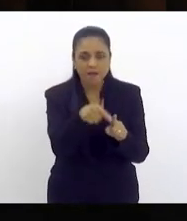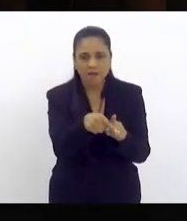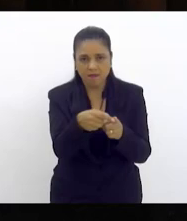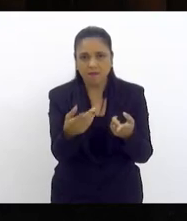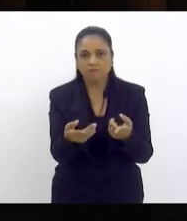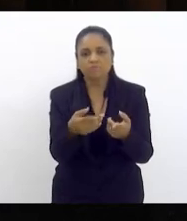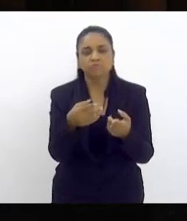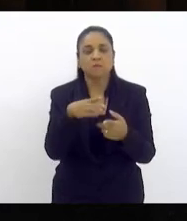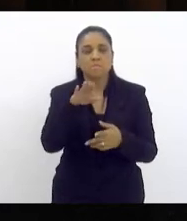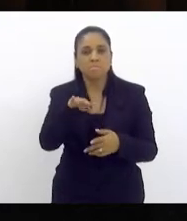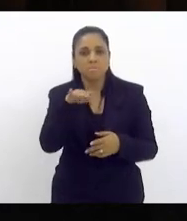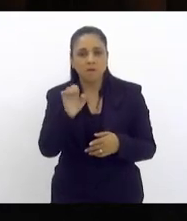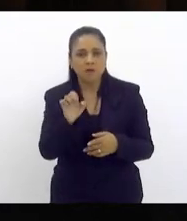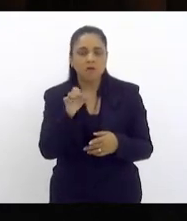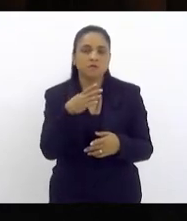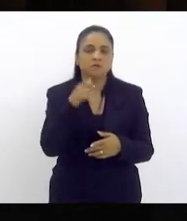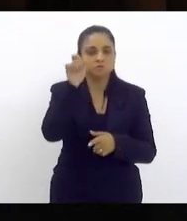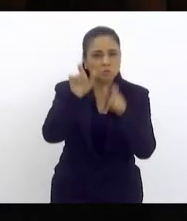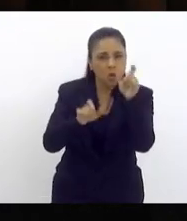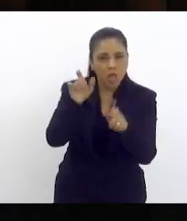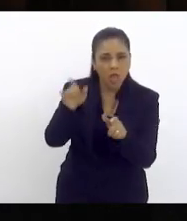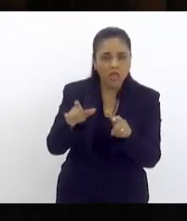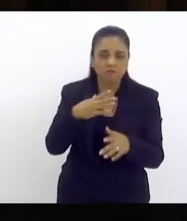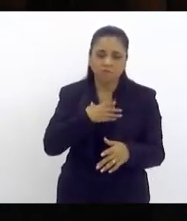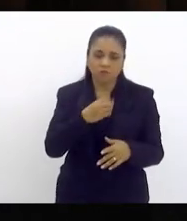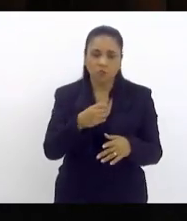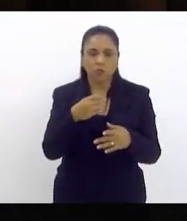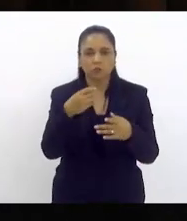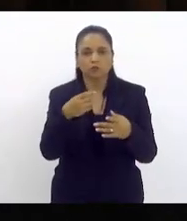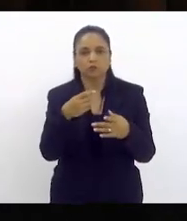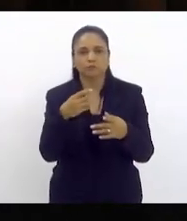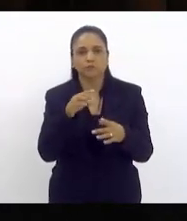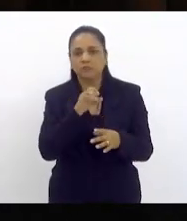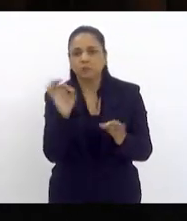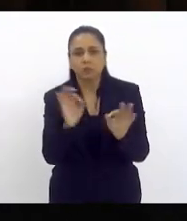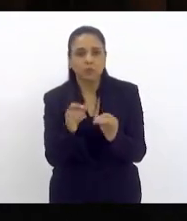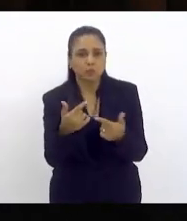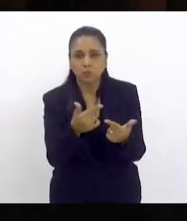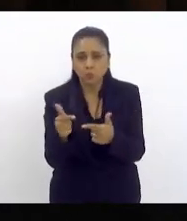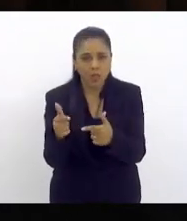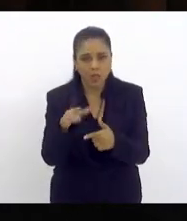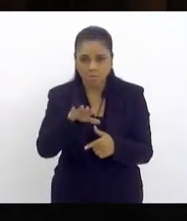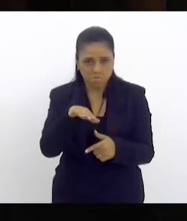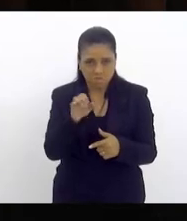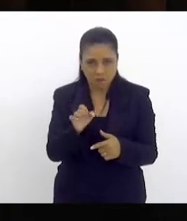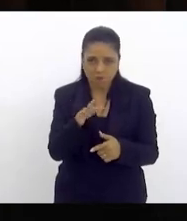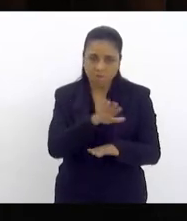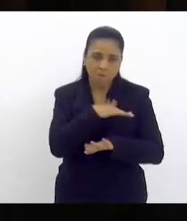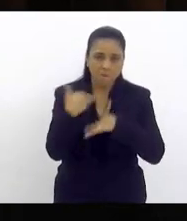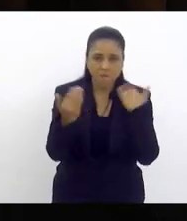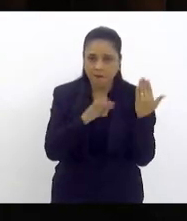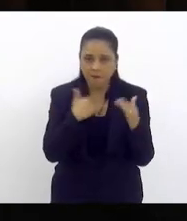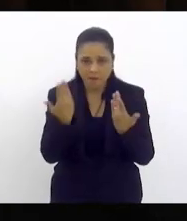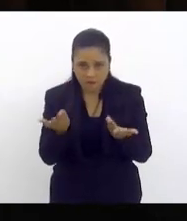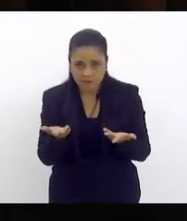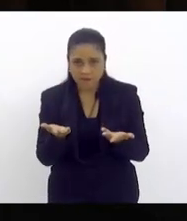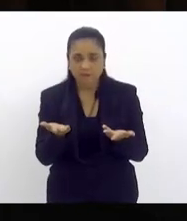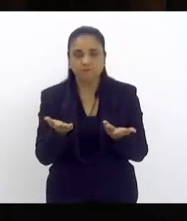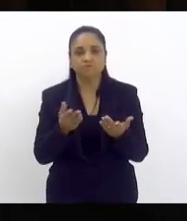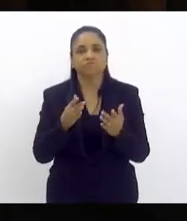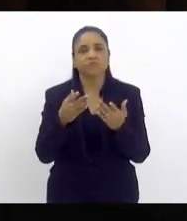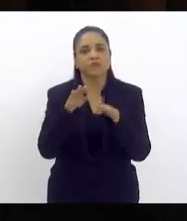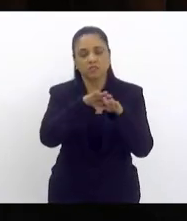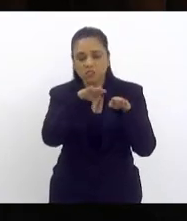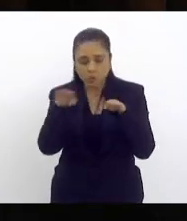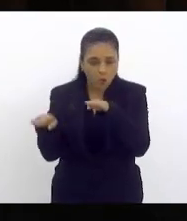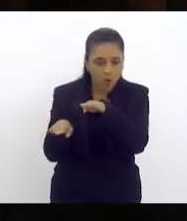deixaram seus filhos órfãos. Então, a gente precisa de superação das desigualdades sociais, em especial as